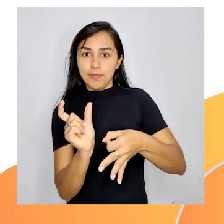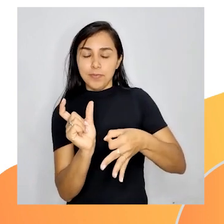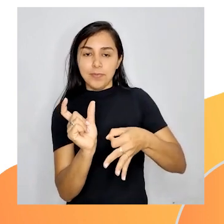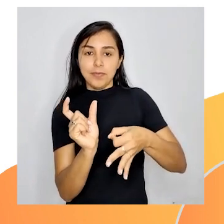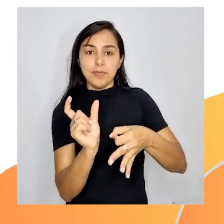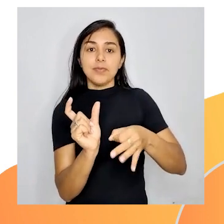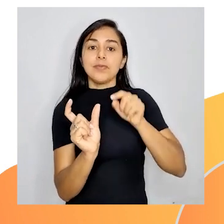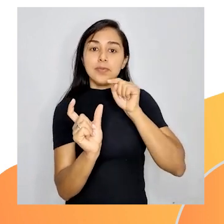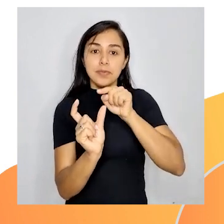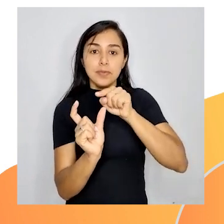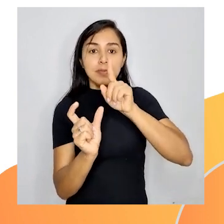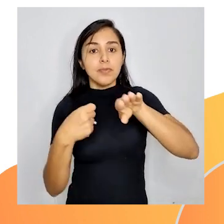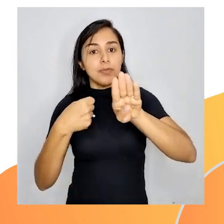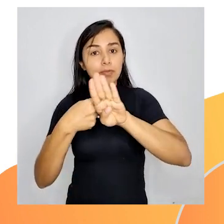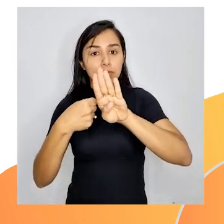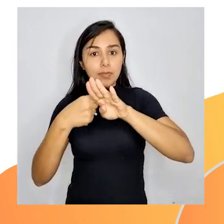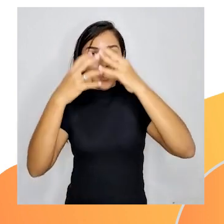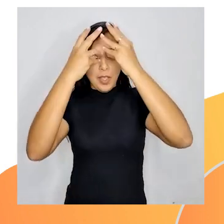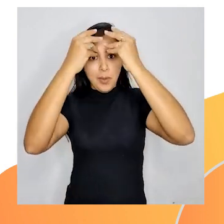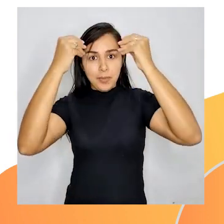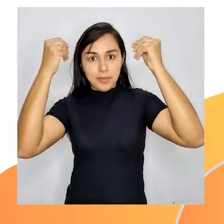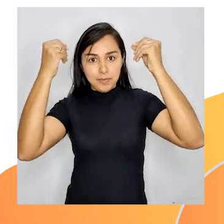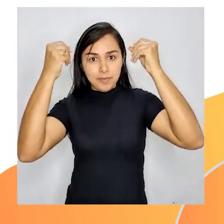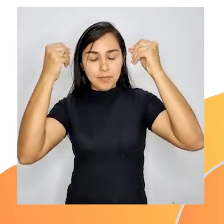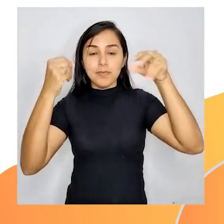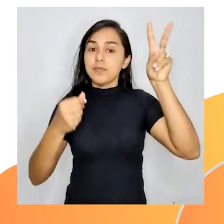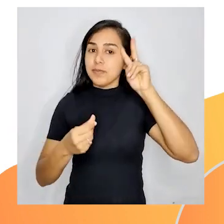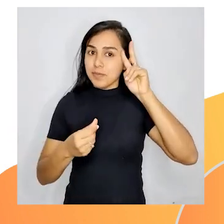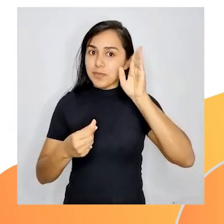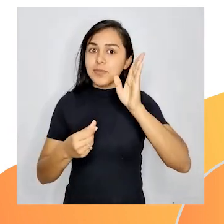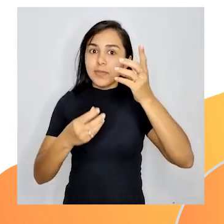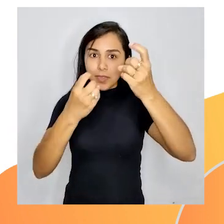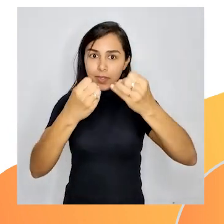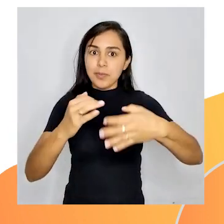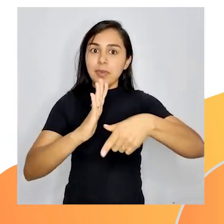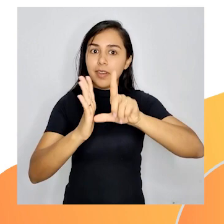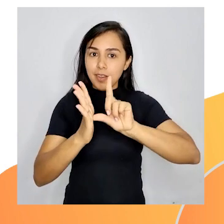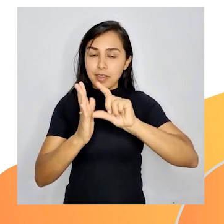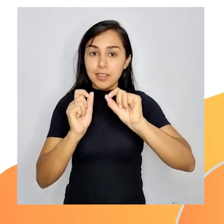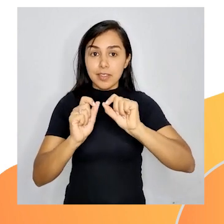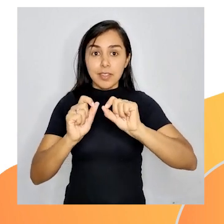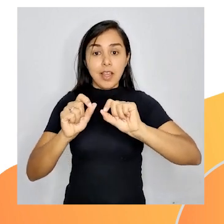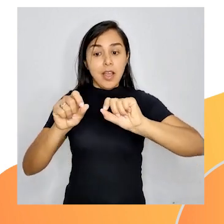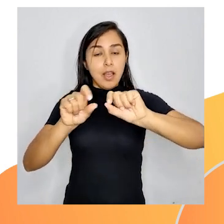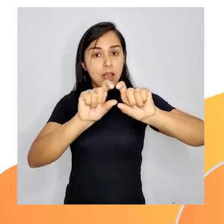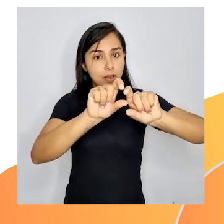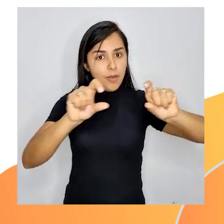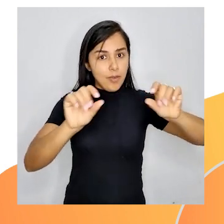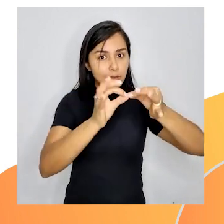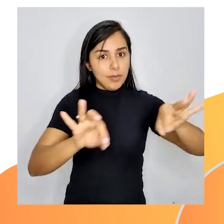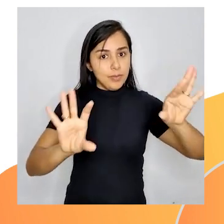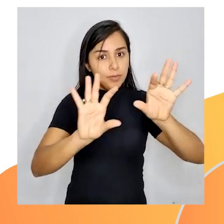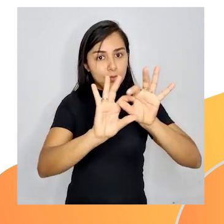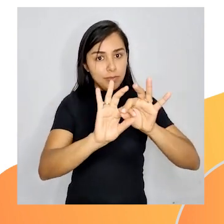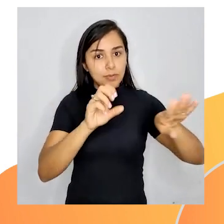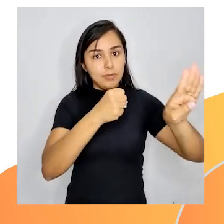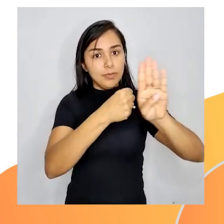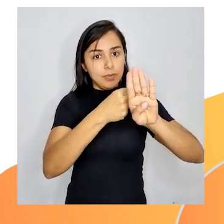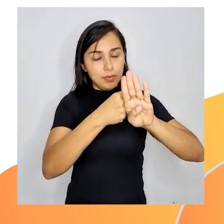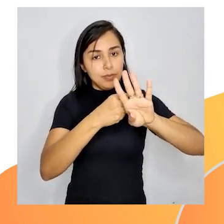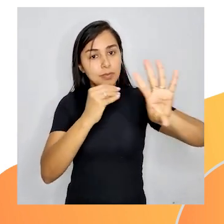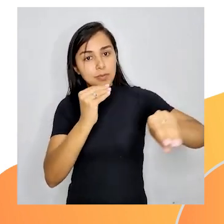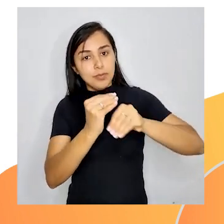como substantivo abstrato. Lembram que eu expliquei para vocês que as orações subordinadas, substantivas,